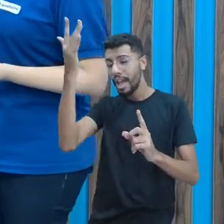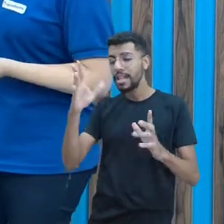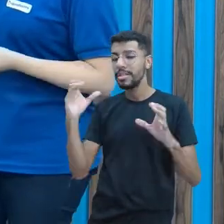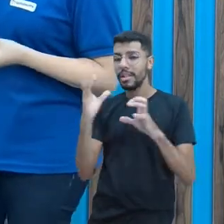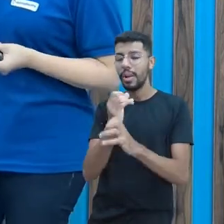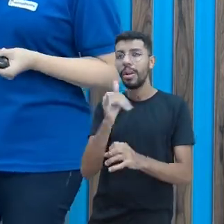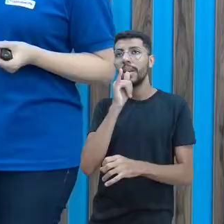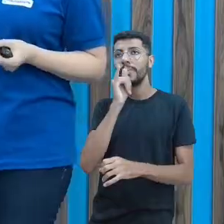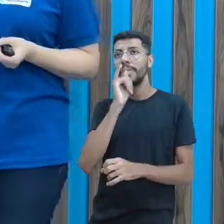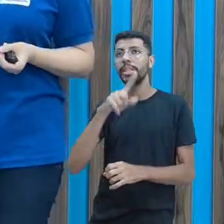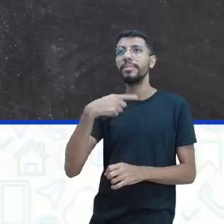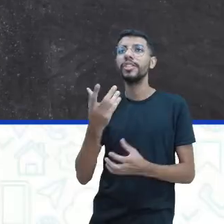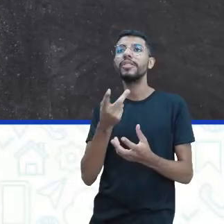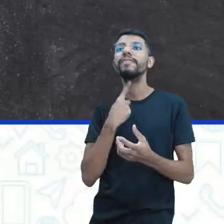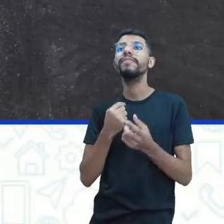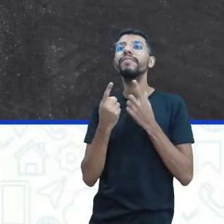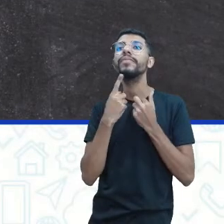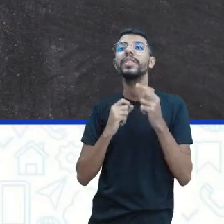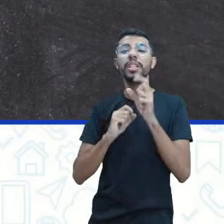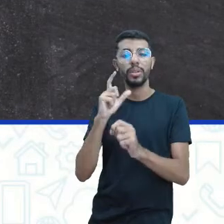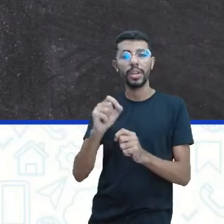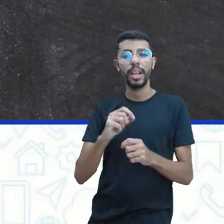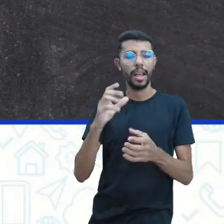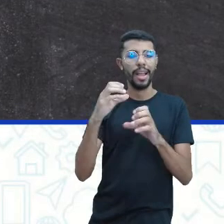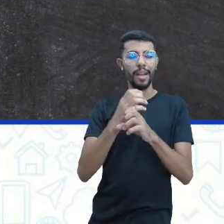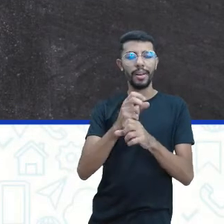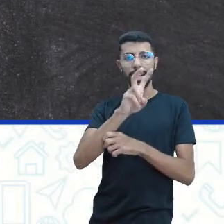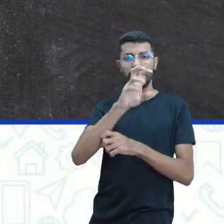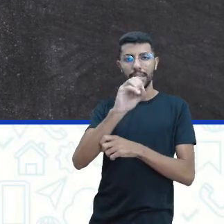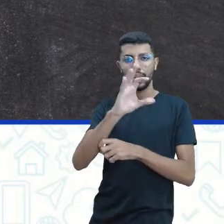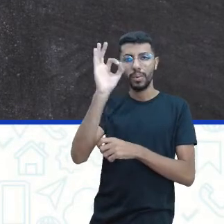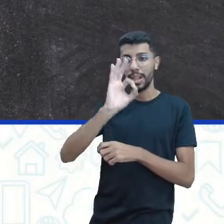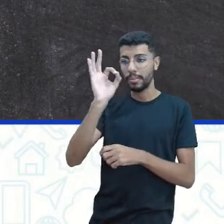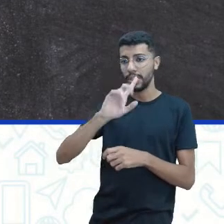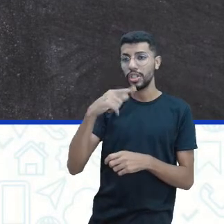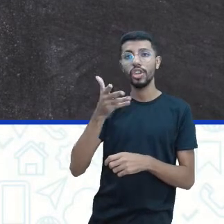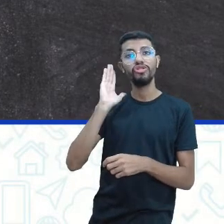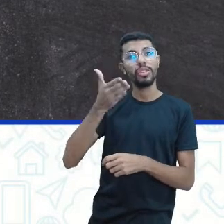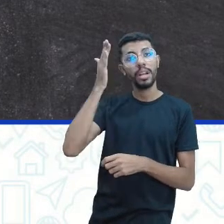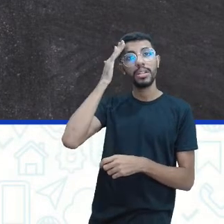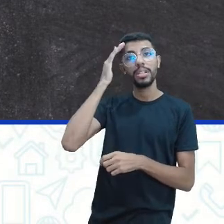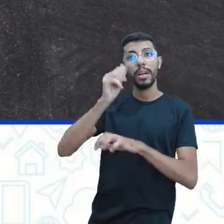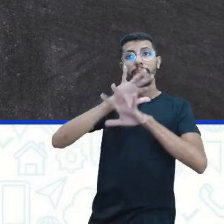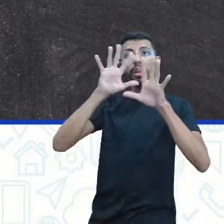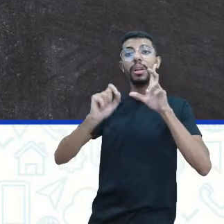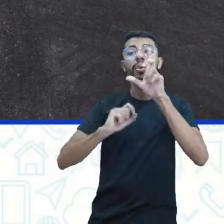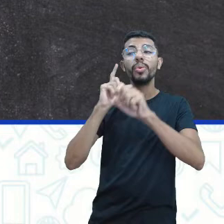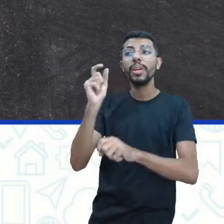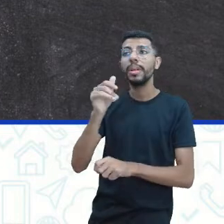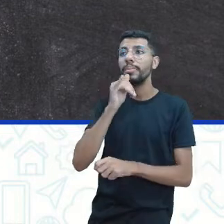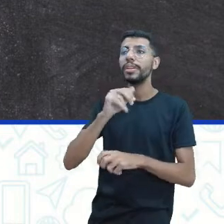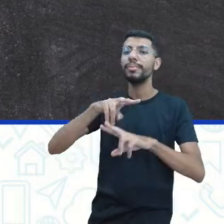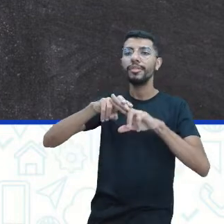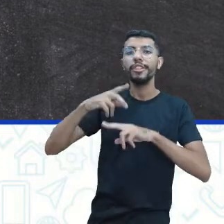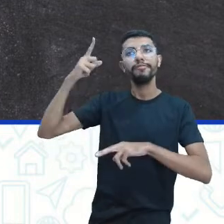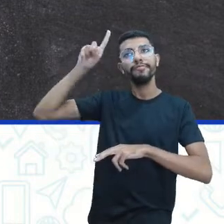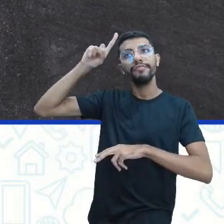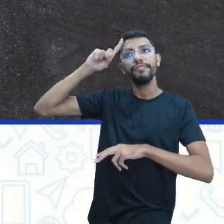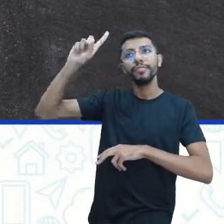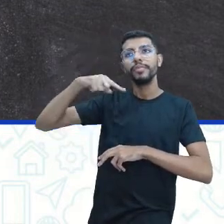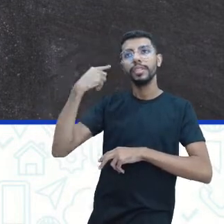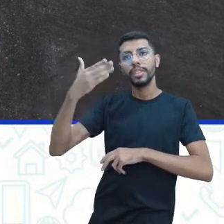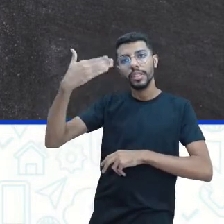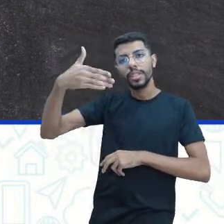exemplo, quer calcular 50%, a gente já sabe, pelo nosso dia a dia, pela frequência que isso aparece, que a gente vai